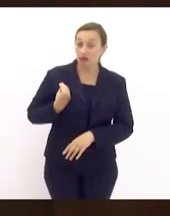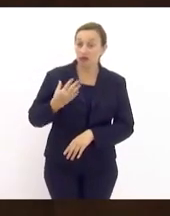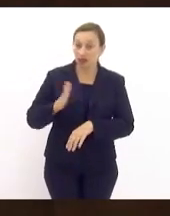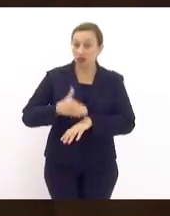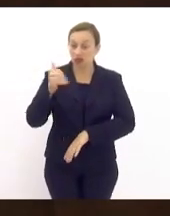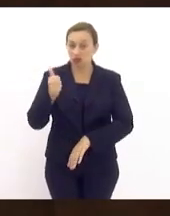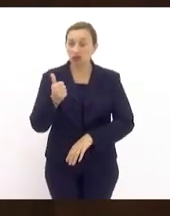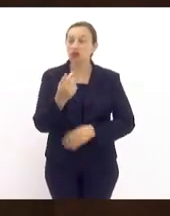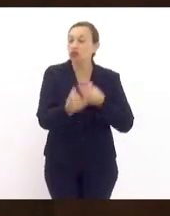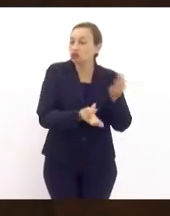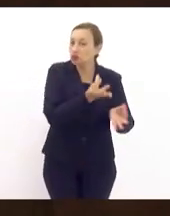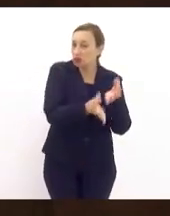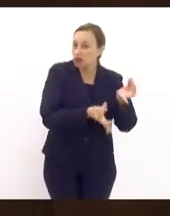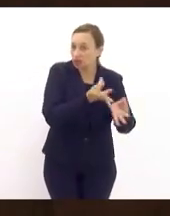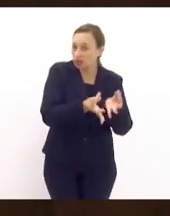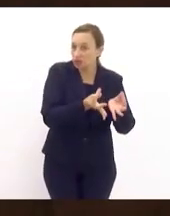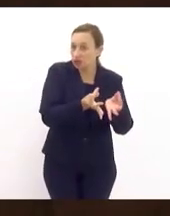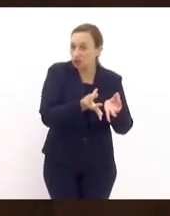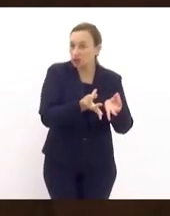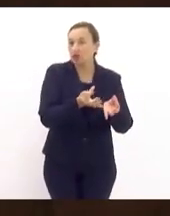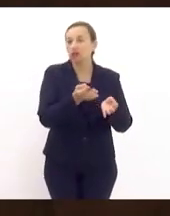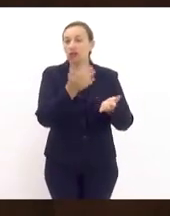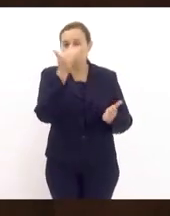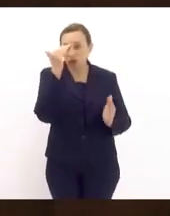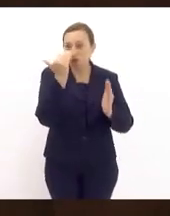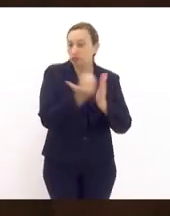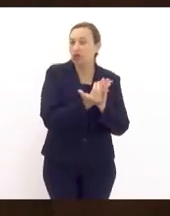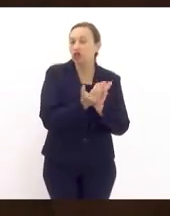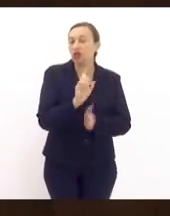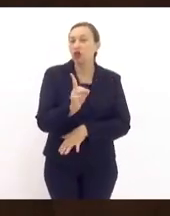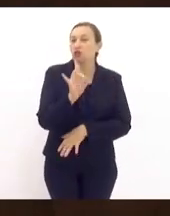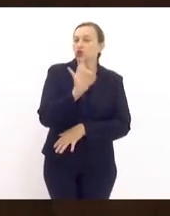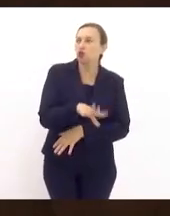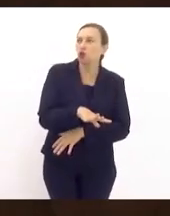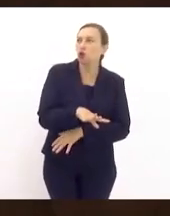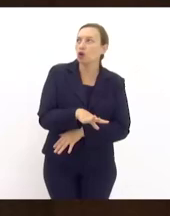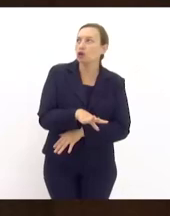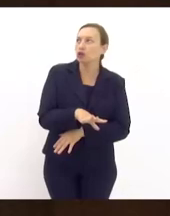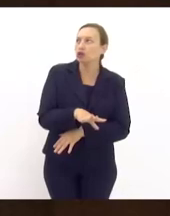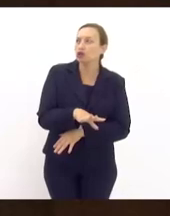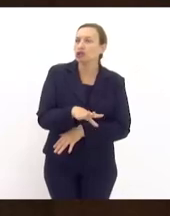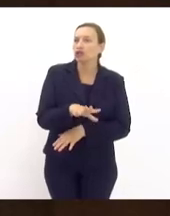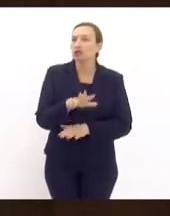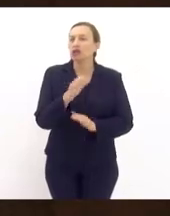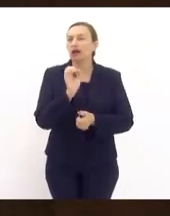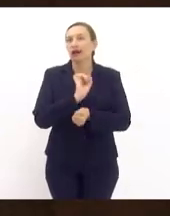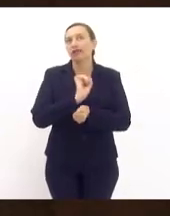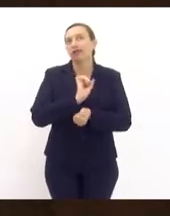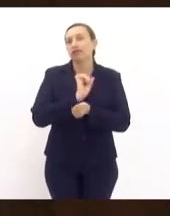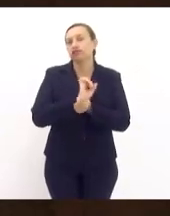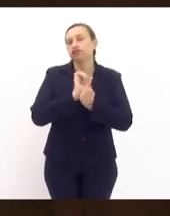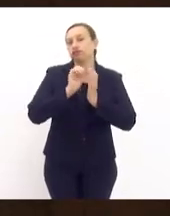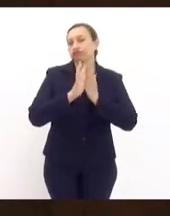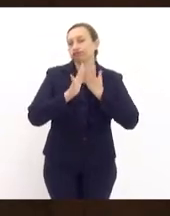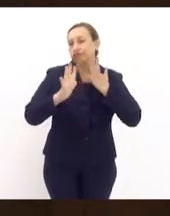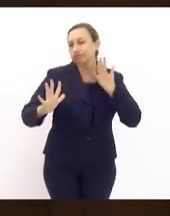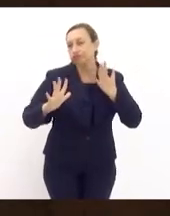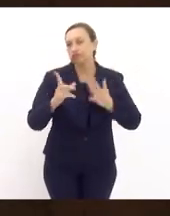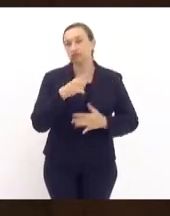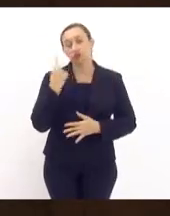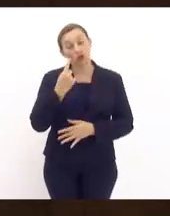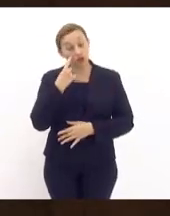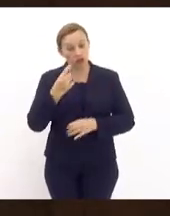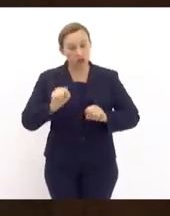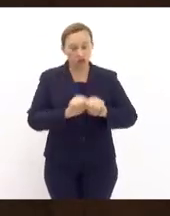desse tratamento ser concretizado. E não só, né, na lista de espera absurda que a gente tem no